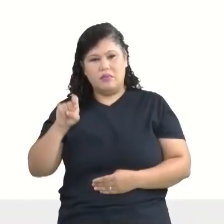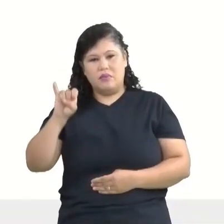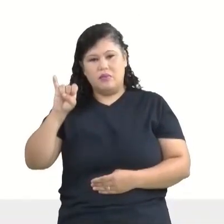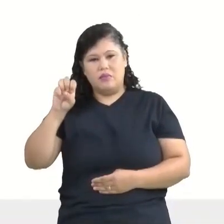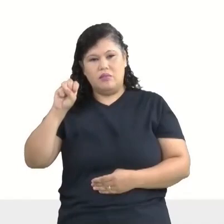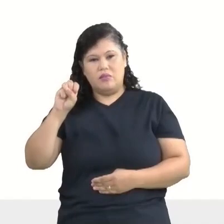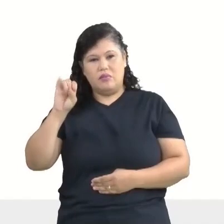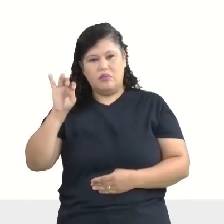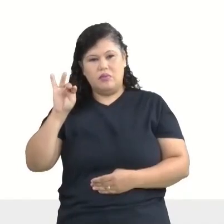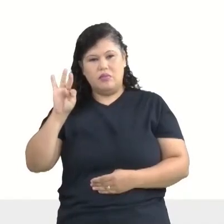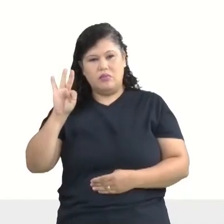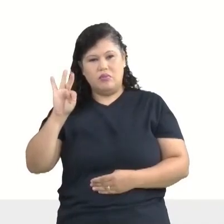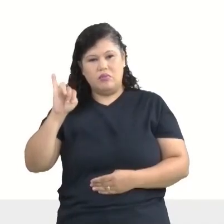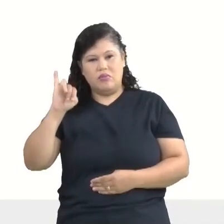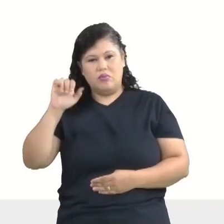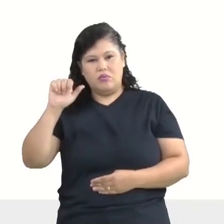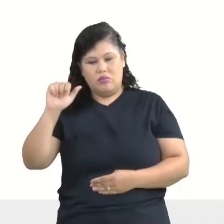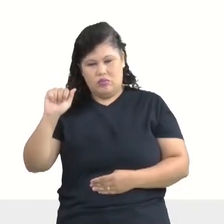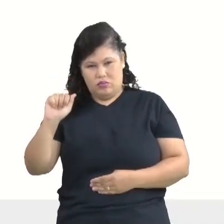lá.